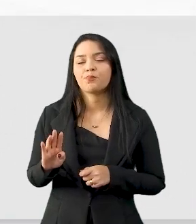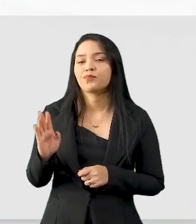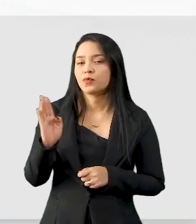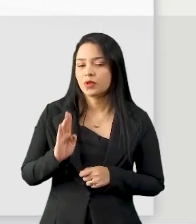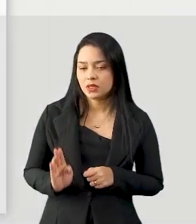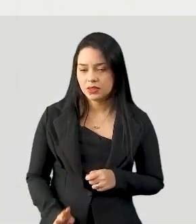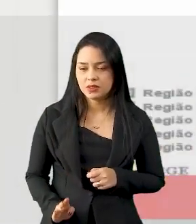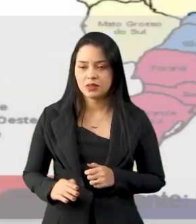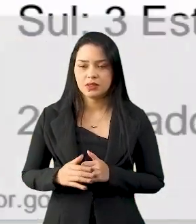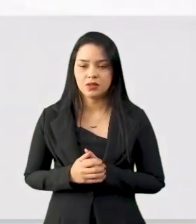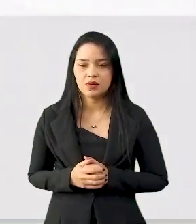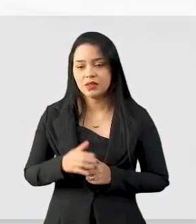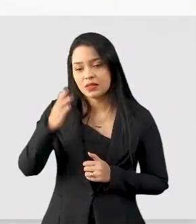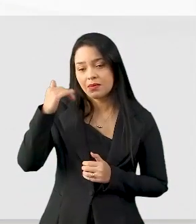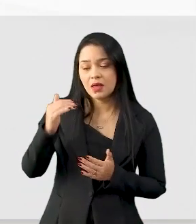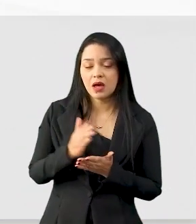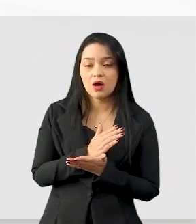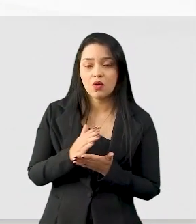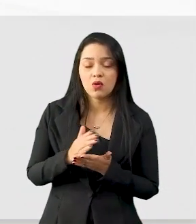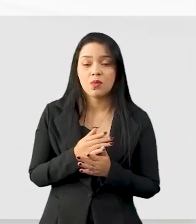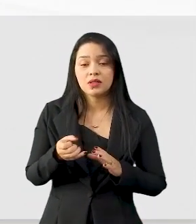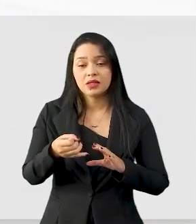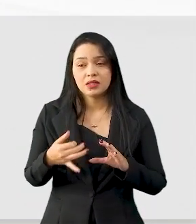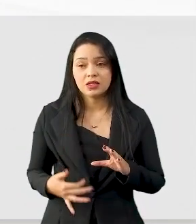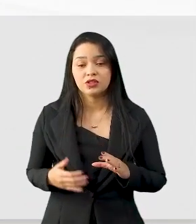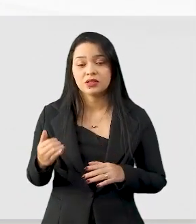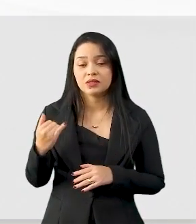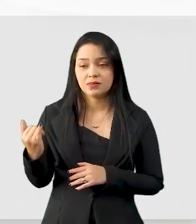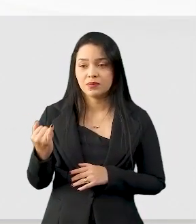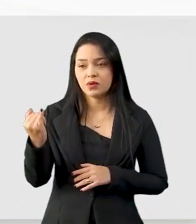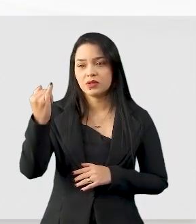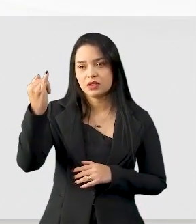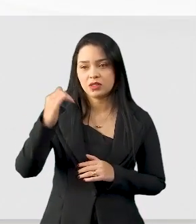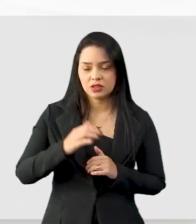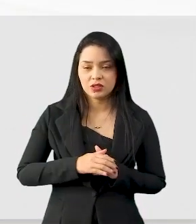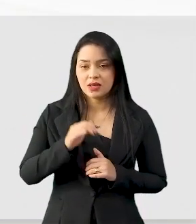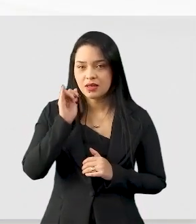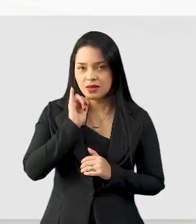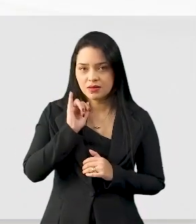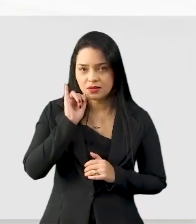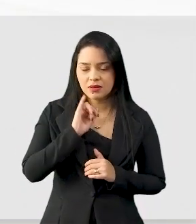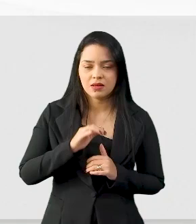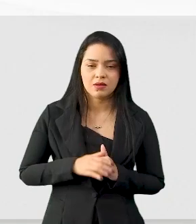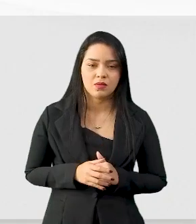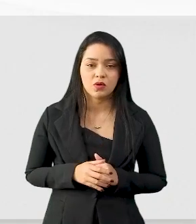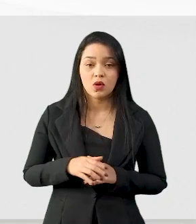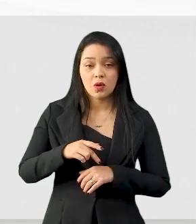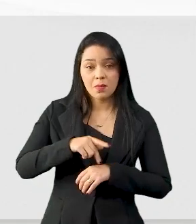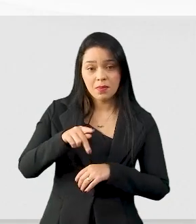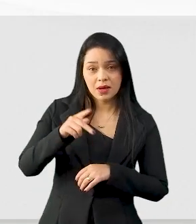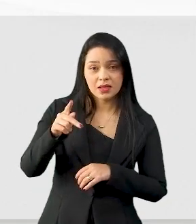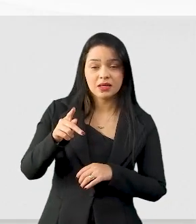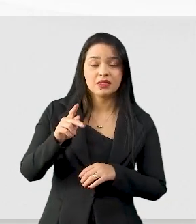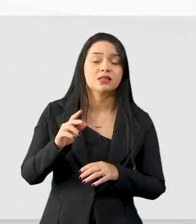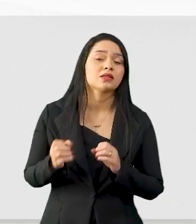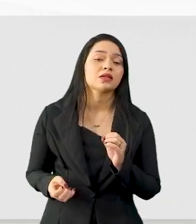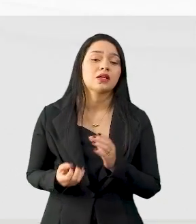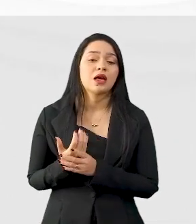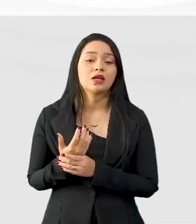Atenção! E a saber algumas características importantes, tá? Por exemplo, o nosso país ele é formado